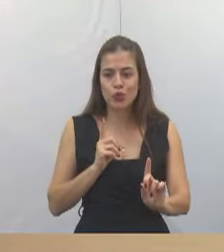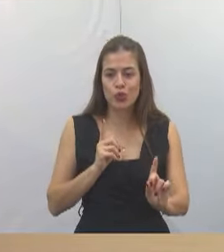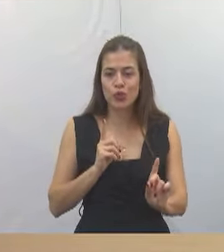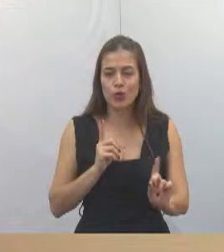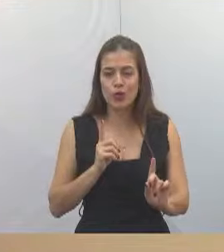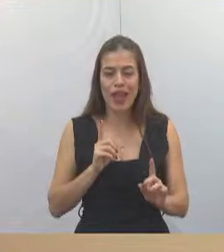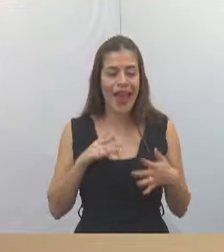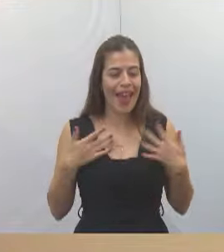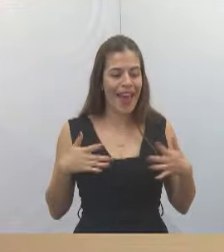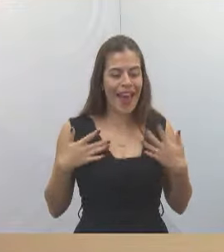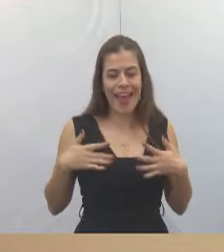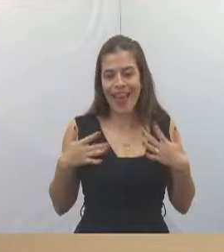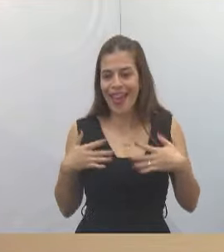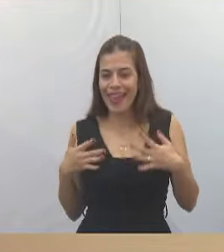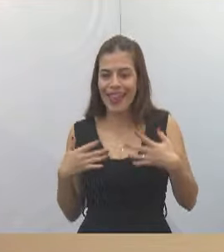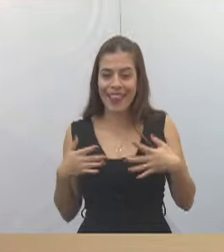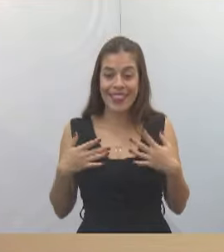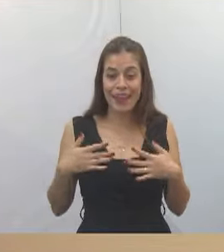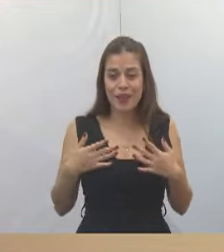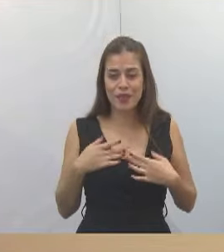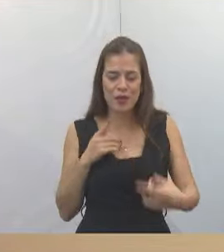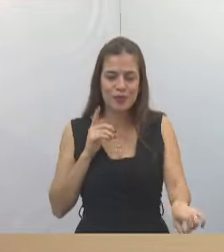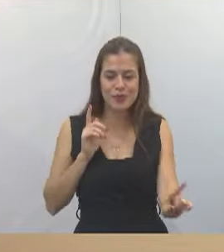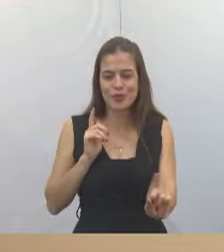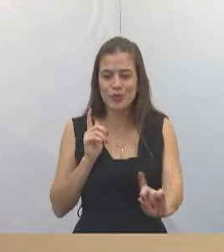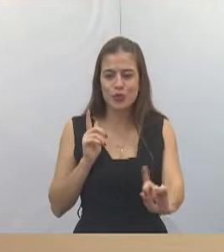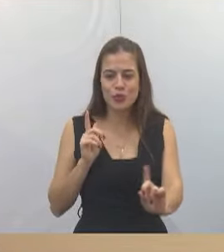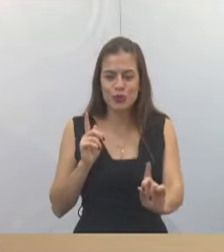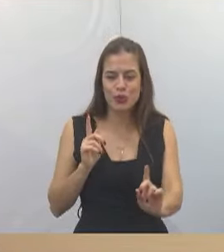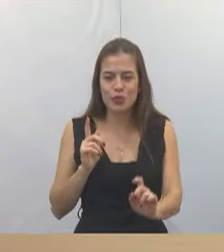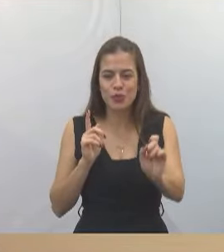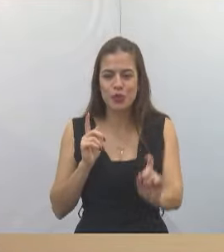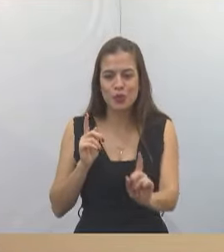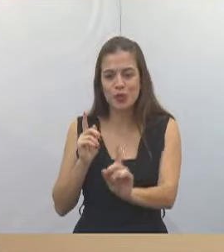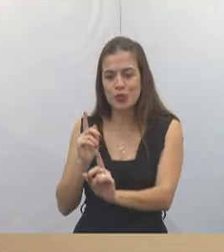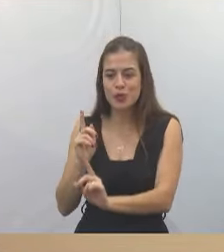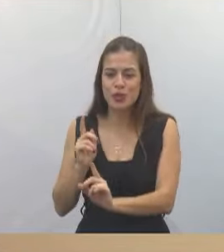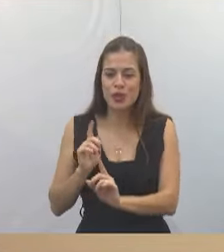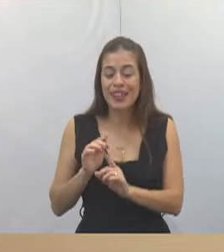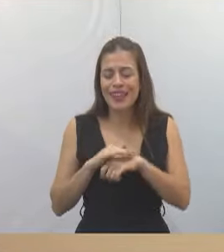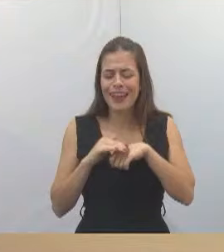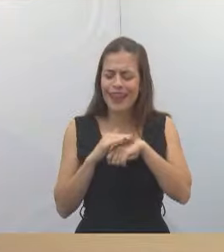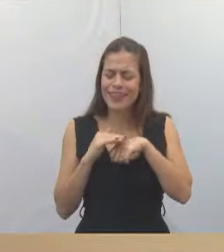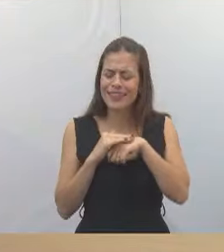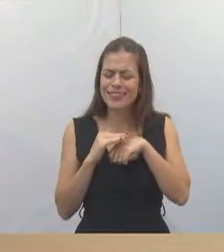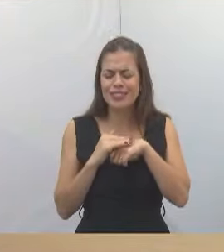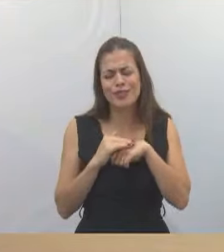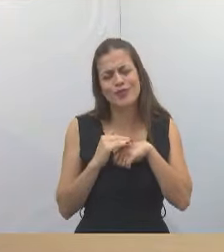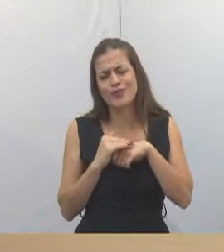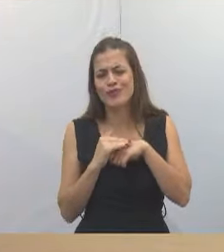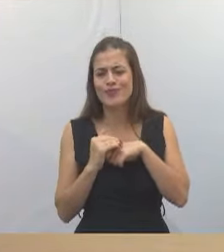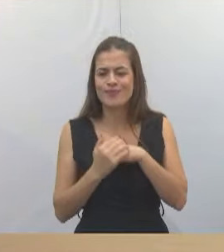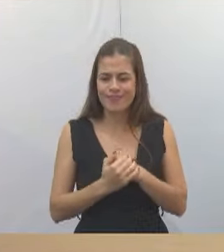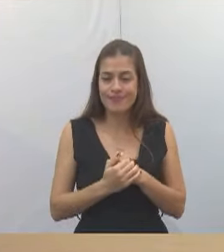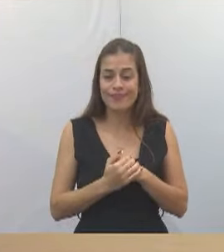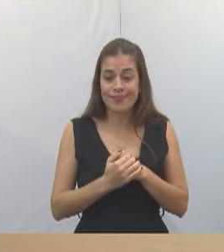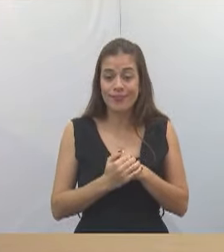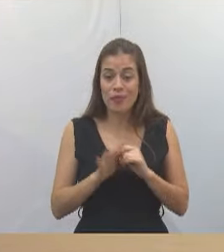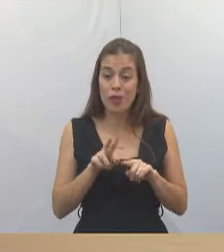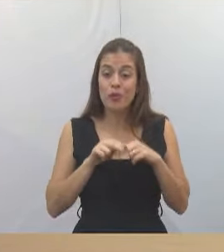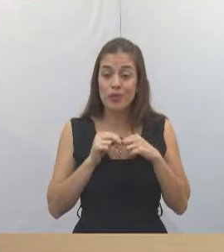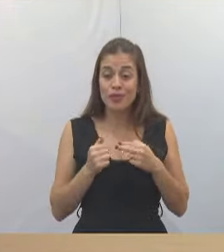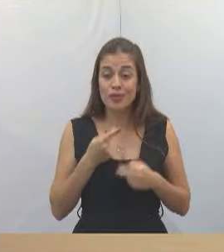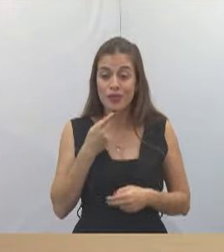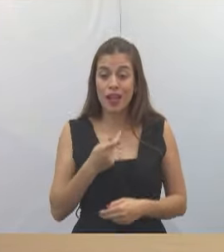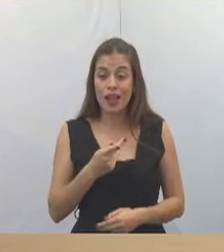é uma alegria imensa, e vem abanando o rabinho, e vem pulando, e quer carinho. Os animaizinhos, é por isso que fala,